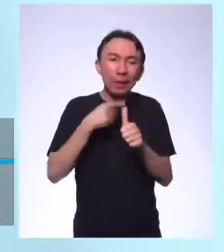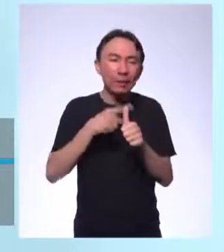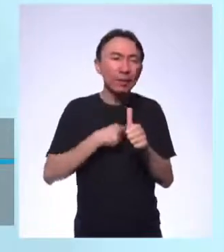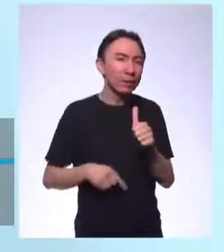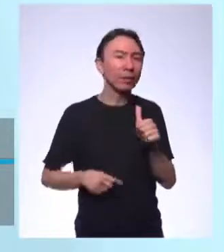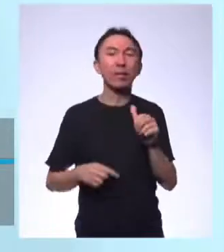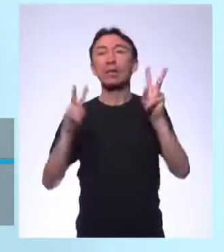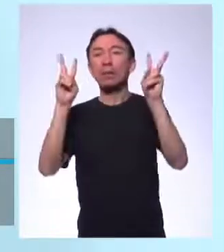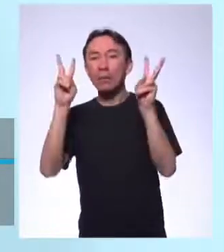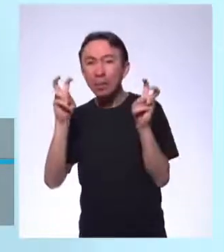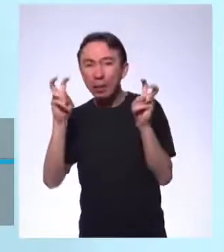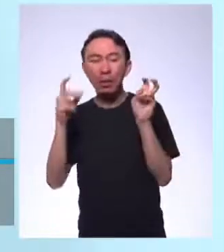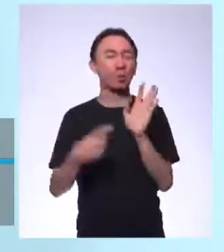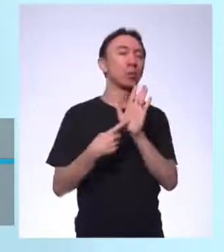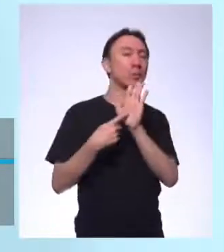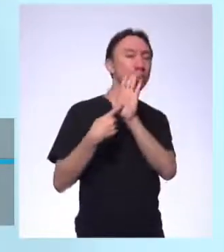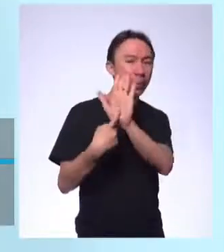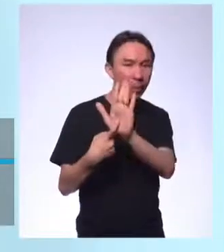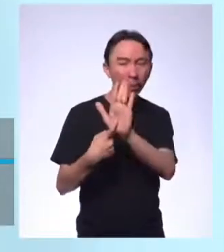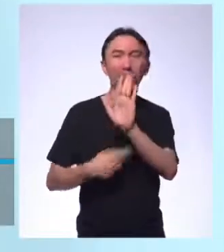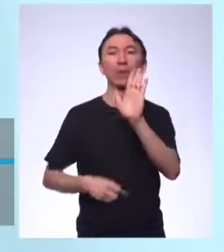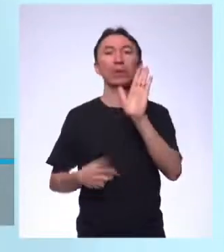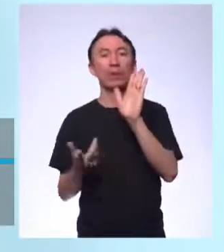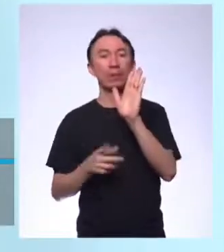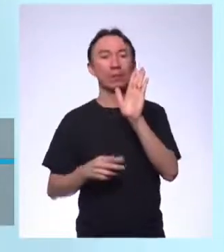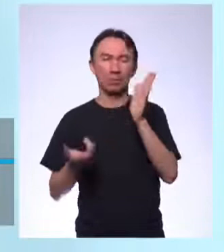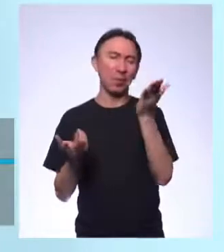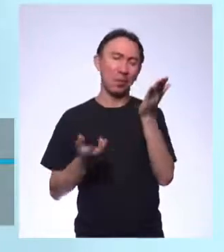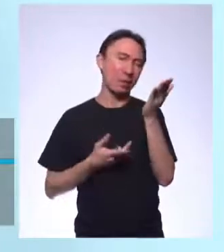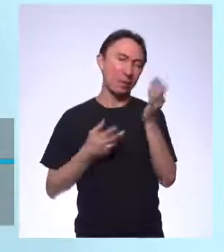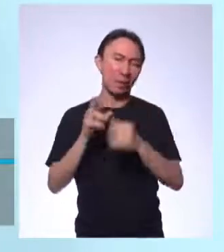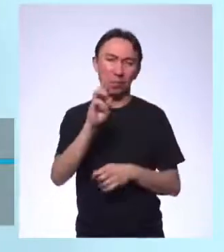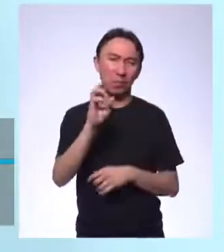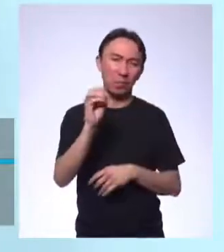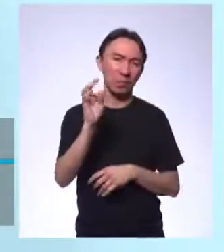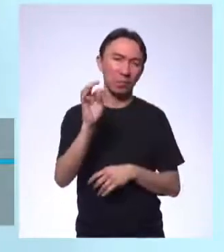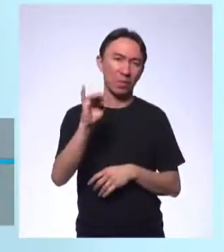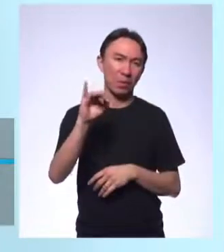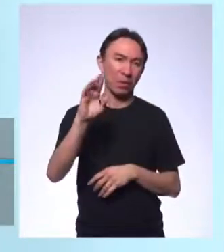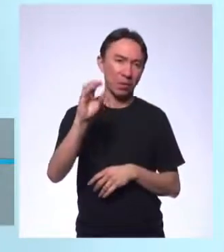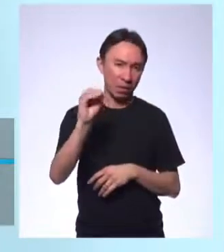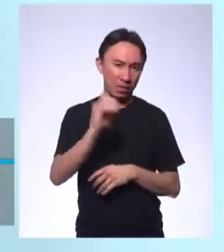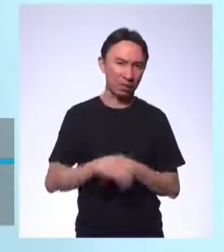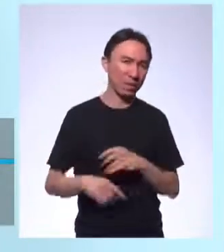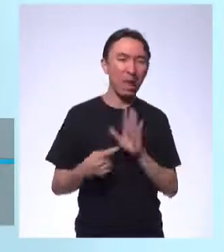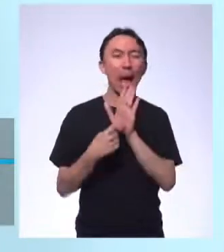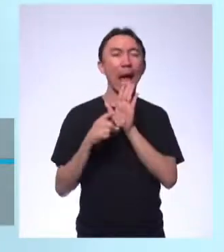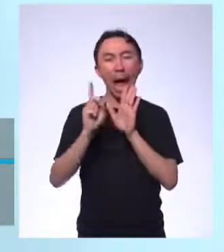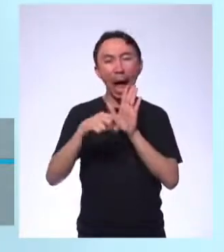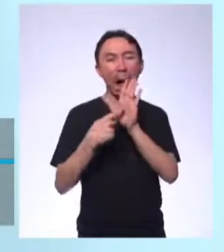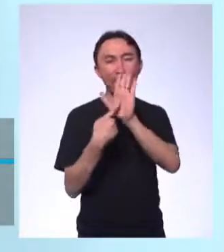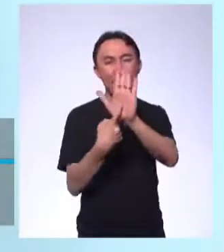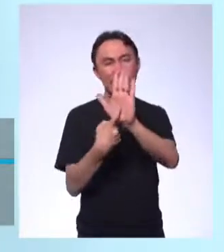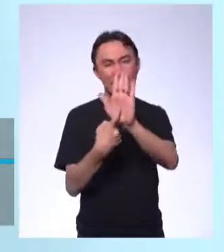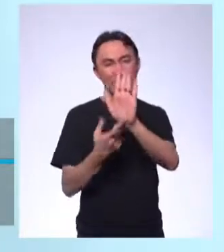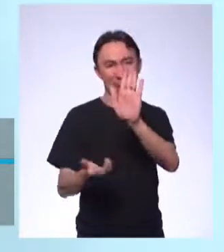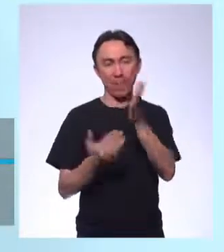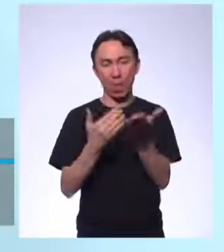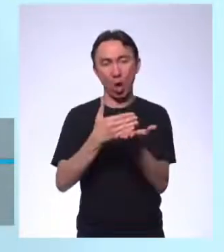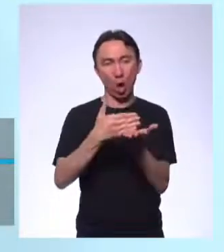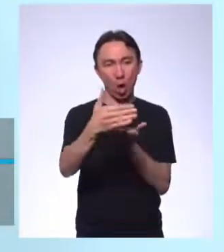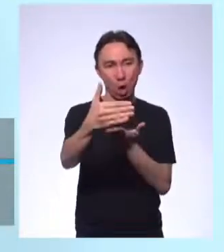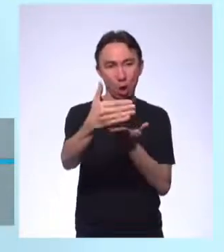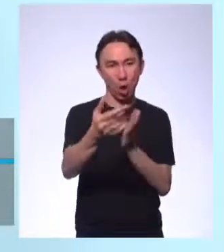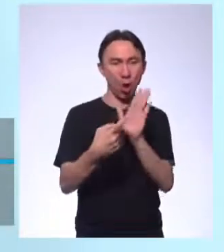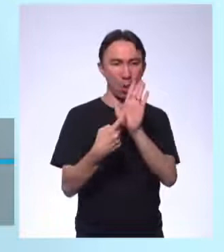o roteirista, vocês vão fazer uma apresentação. Basicamente, acho que vocês até já sabem que essa parte é uma apresentação,